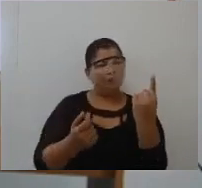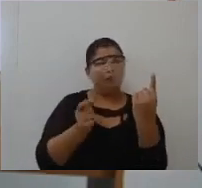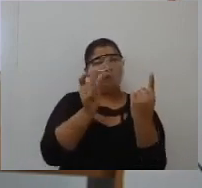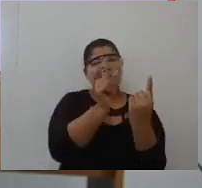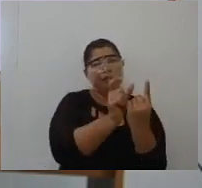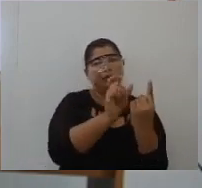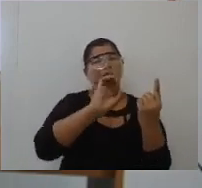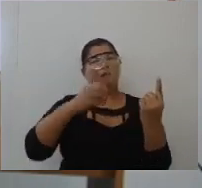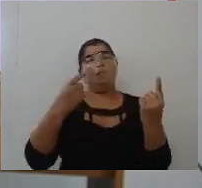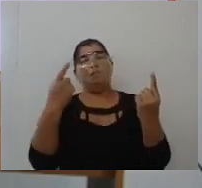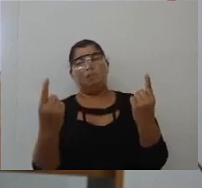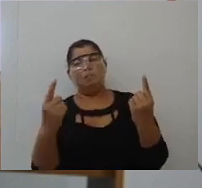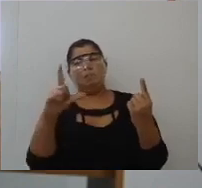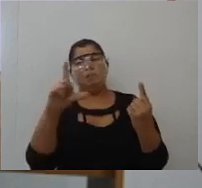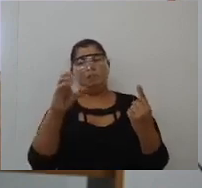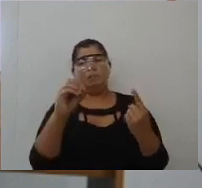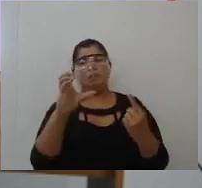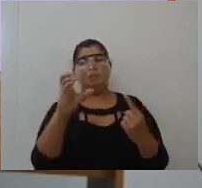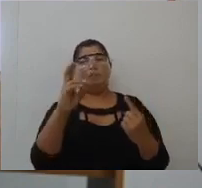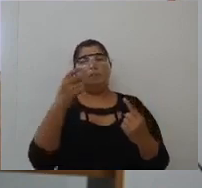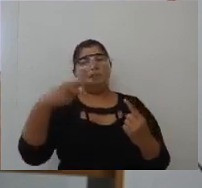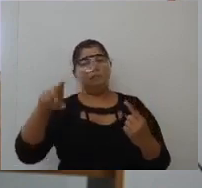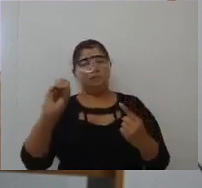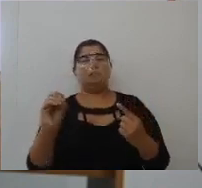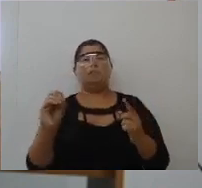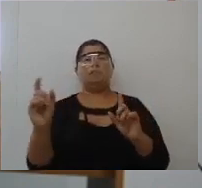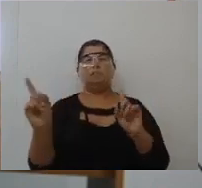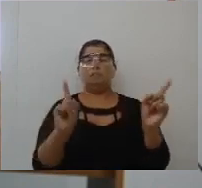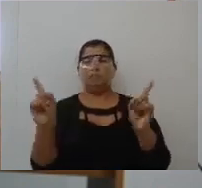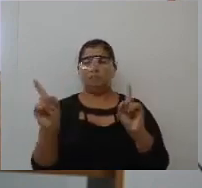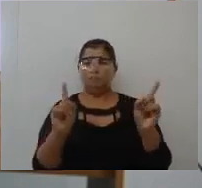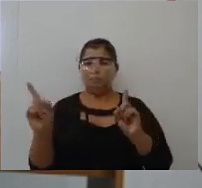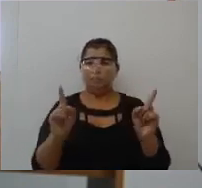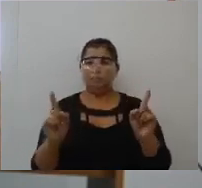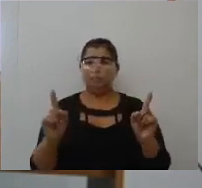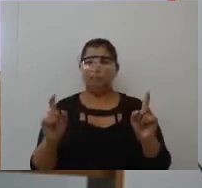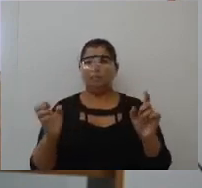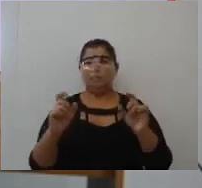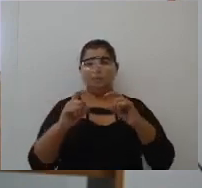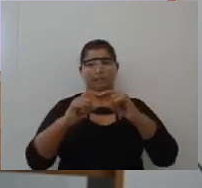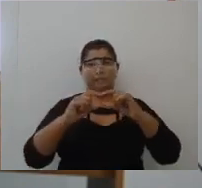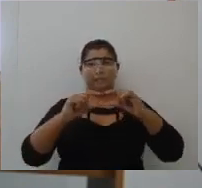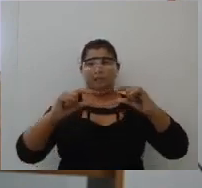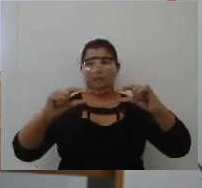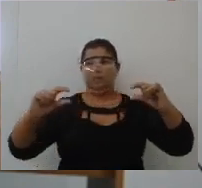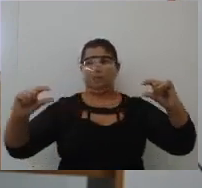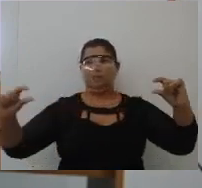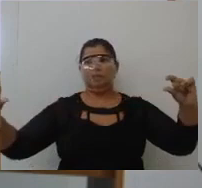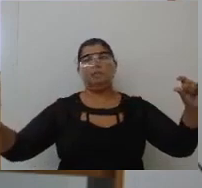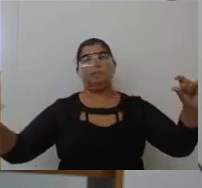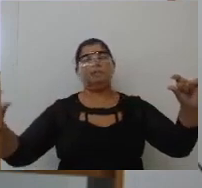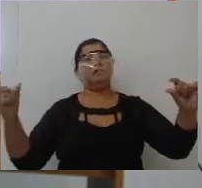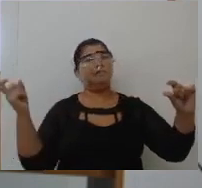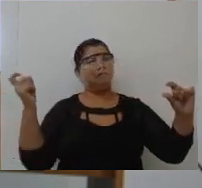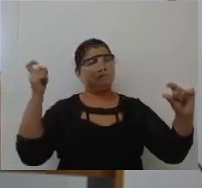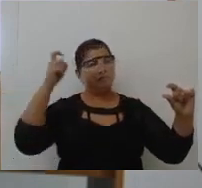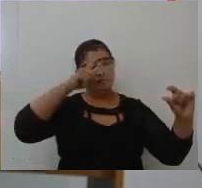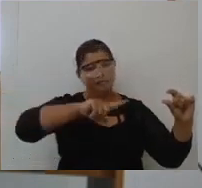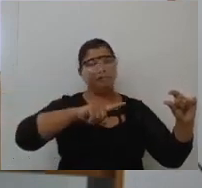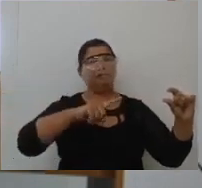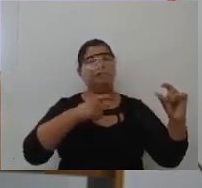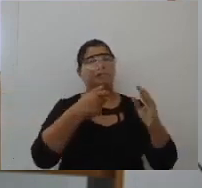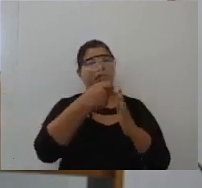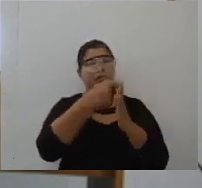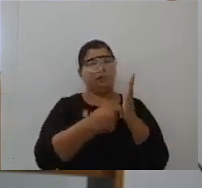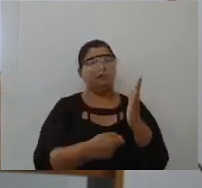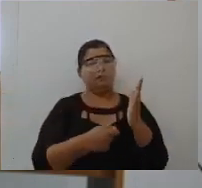uma locução conjuntiva. Tá? E outra coisa, quanto maior, né, a frase, maior o período, mais complicado isso fica para a redação,